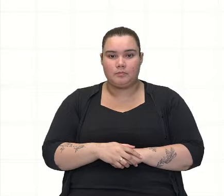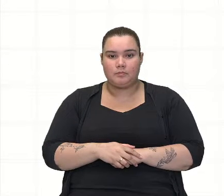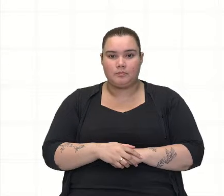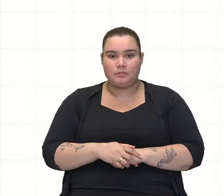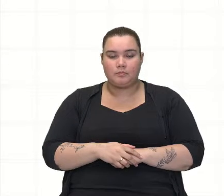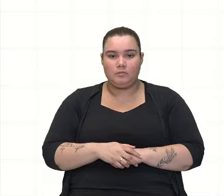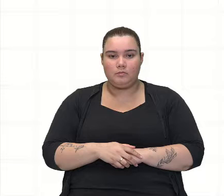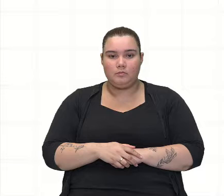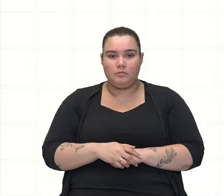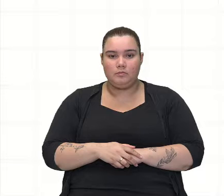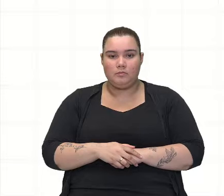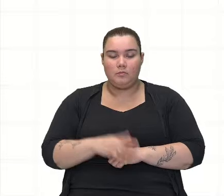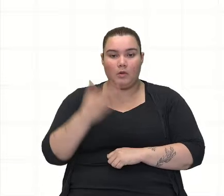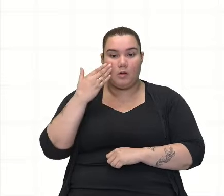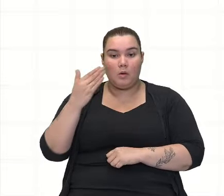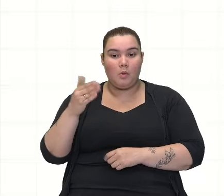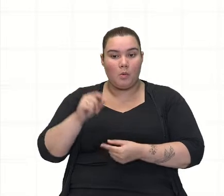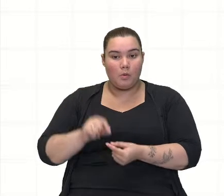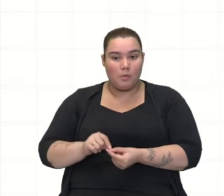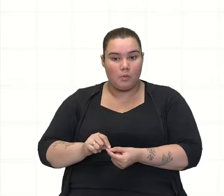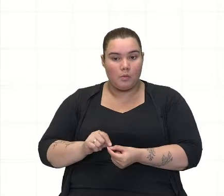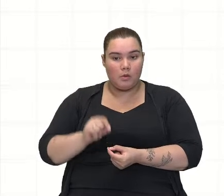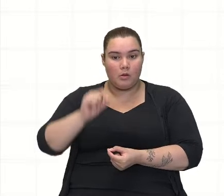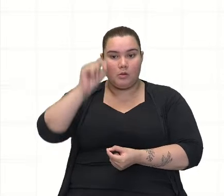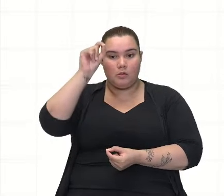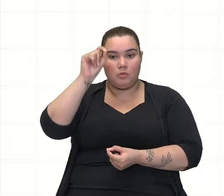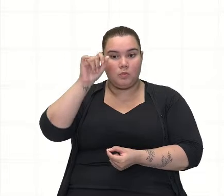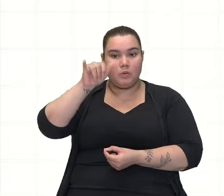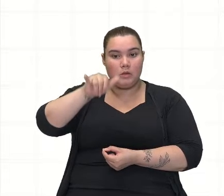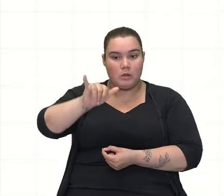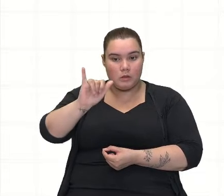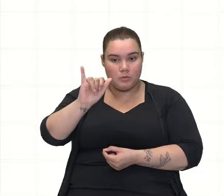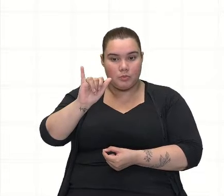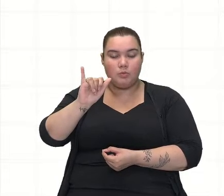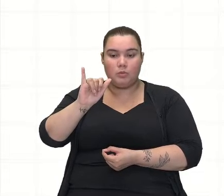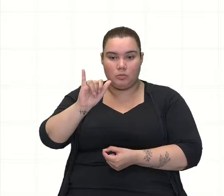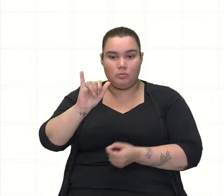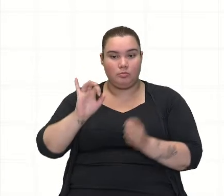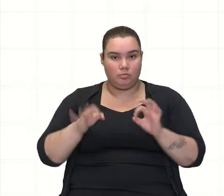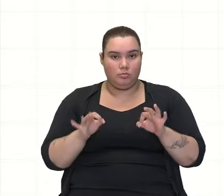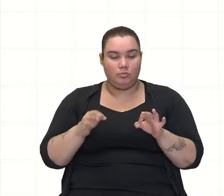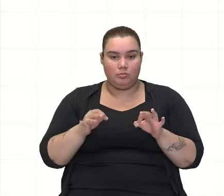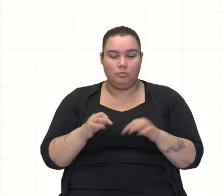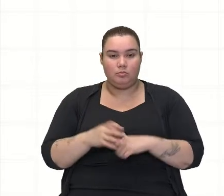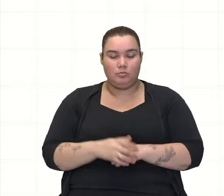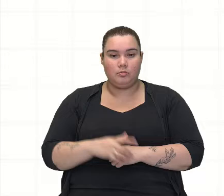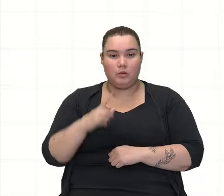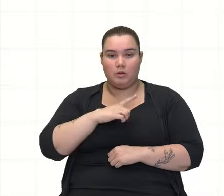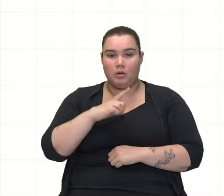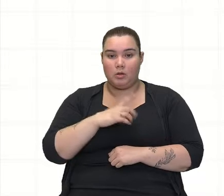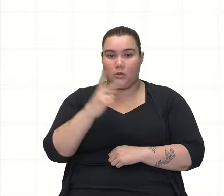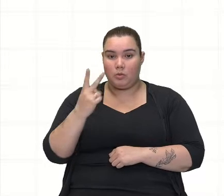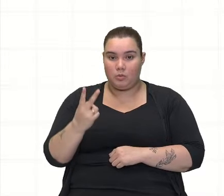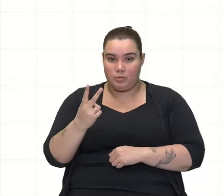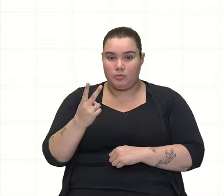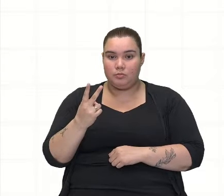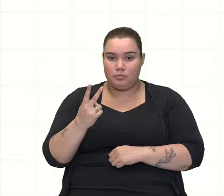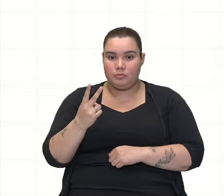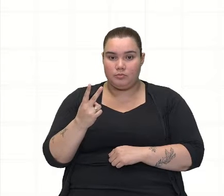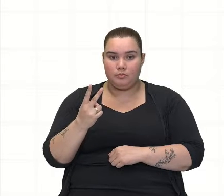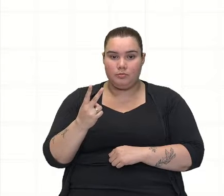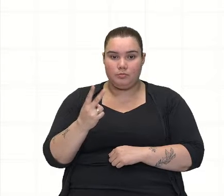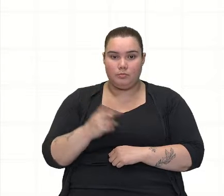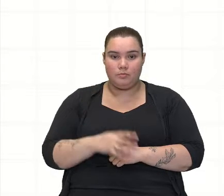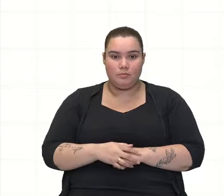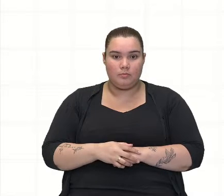recapitulação aqui, ó. O eixo Y da vertical. Temos dois eixos, né?